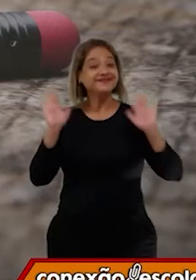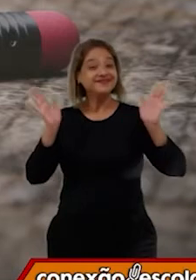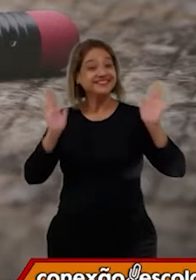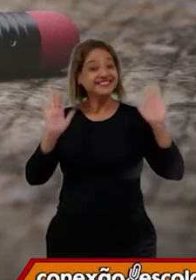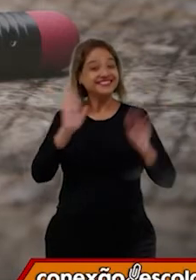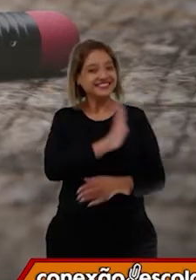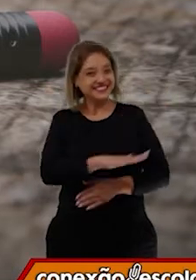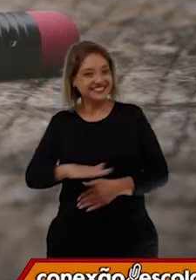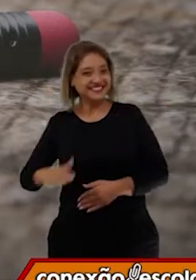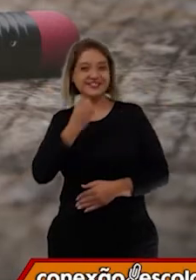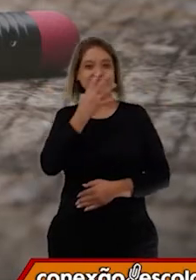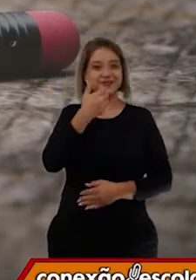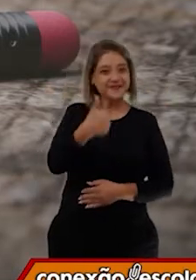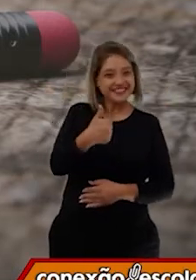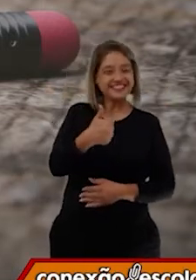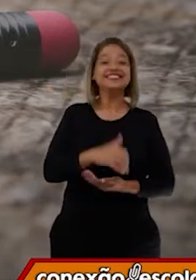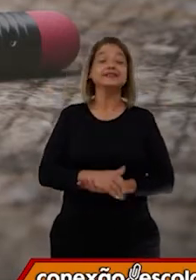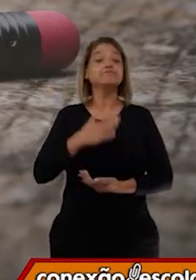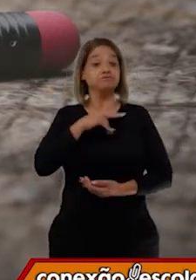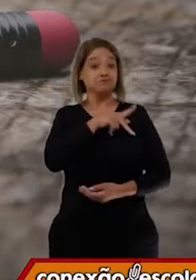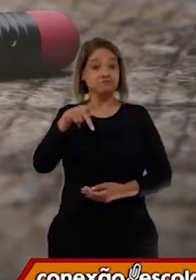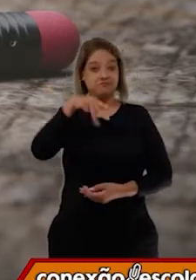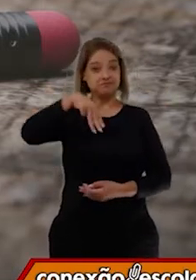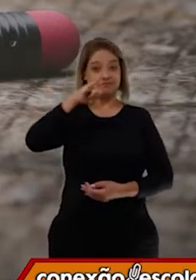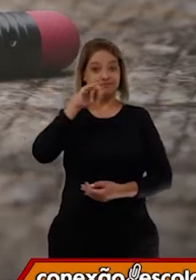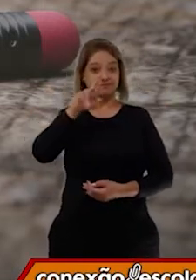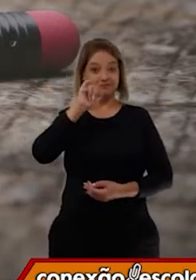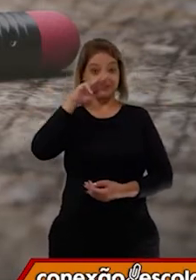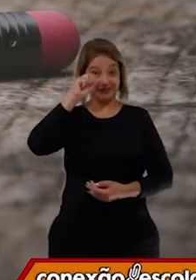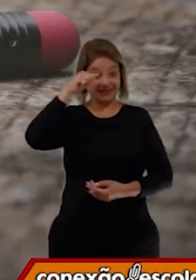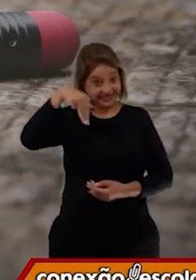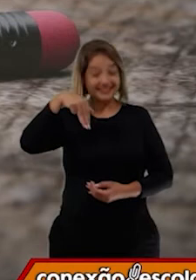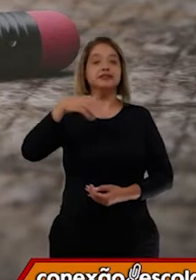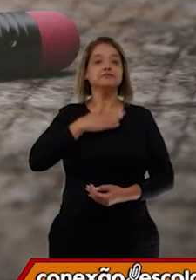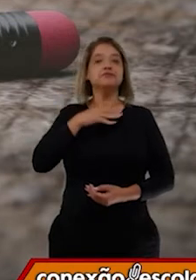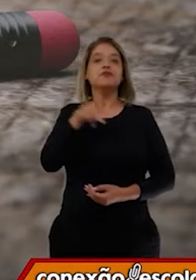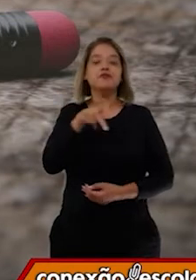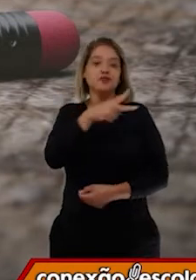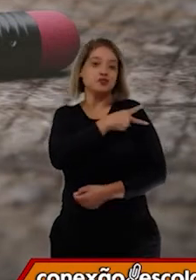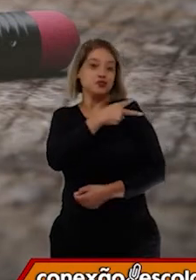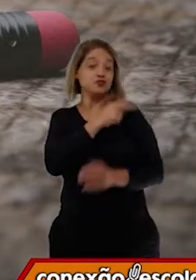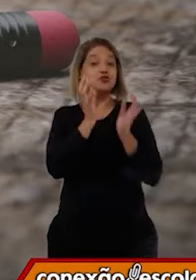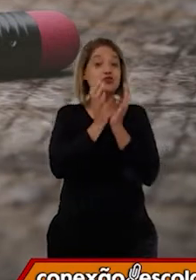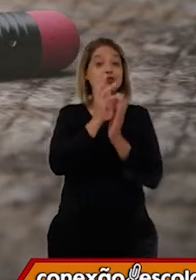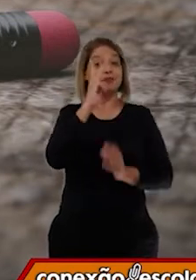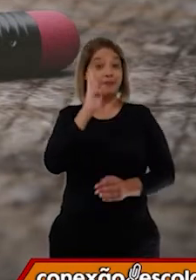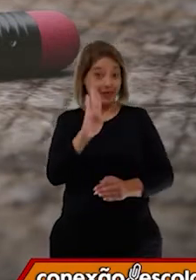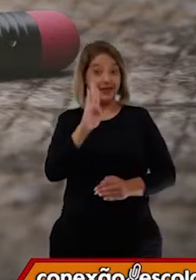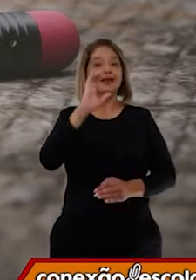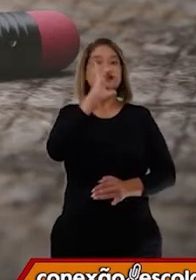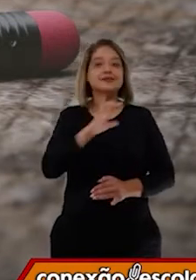Olá, crianças, tudo bem? Eu sou a professora Miriam, professora do 2º ano, turma B, ciclo da